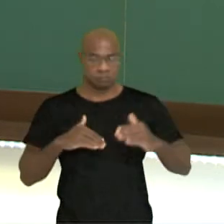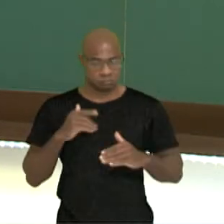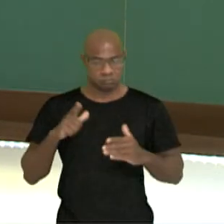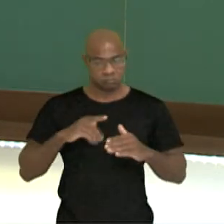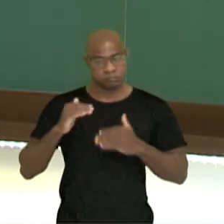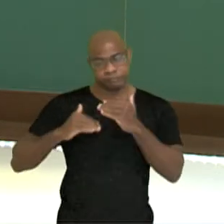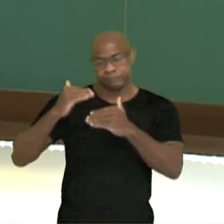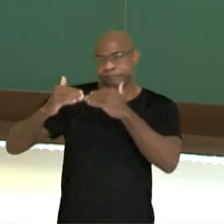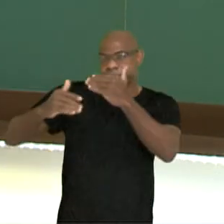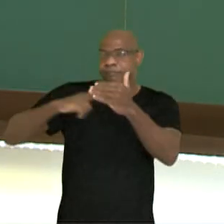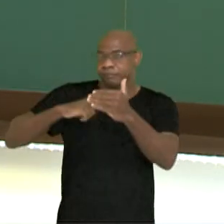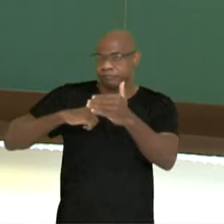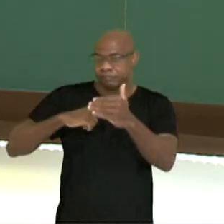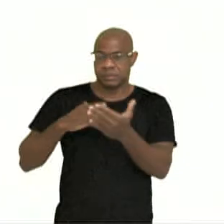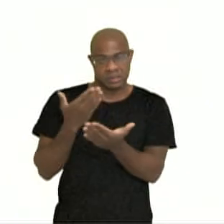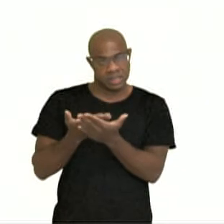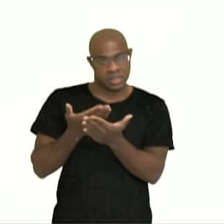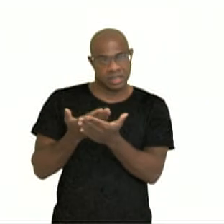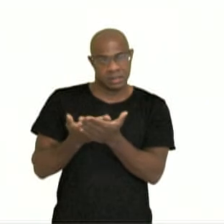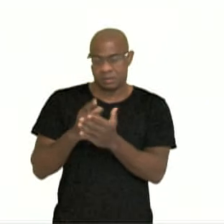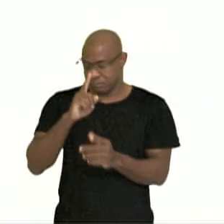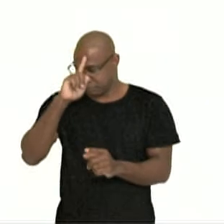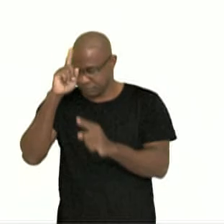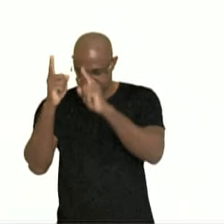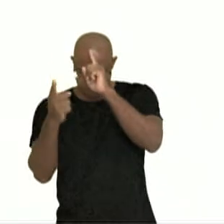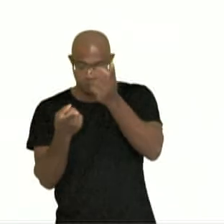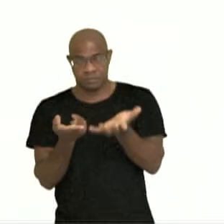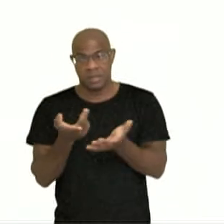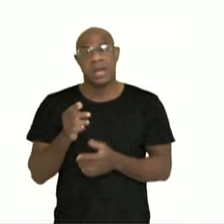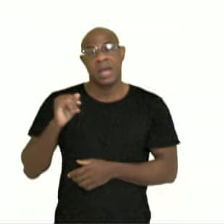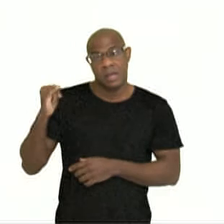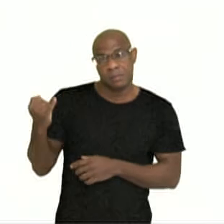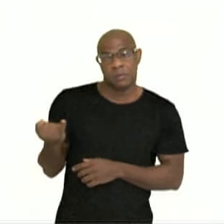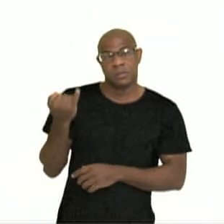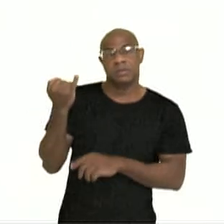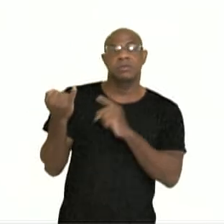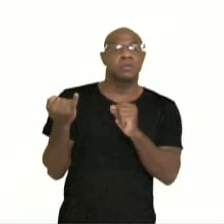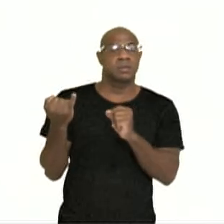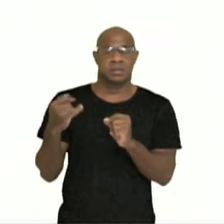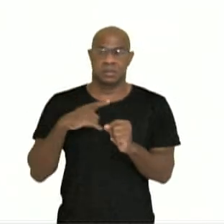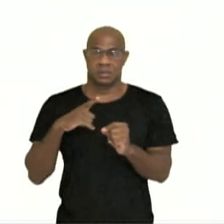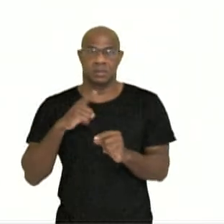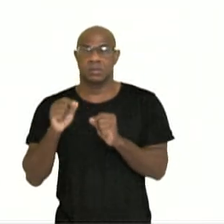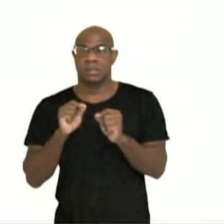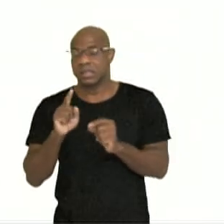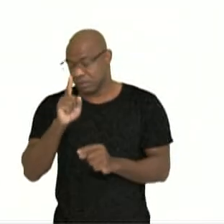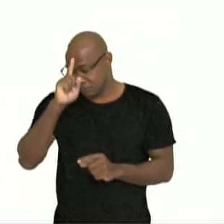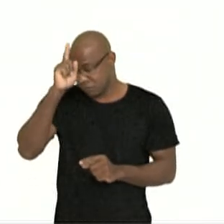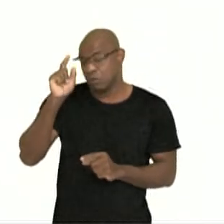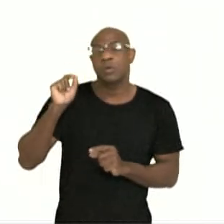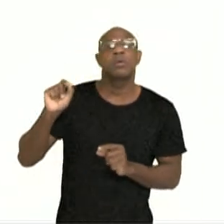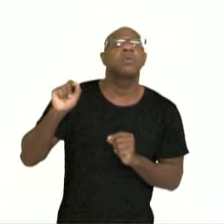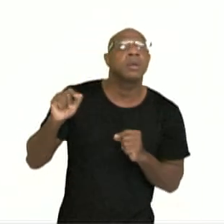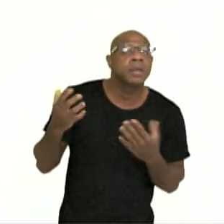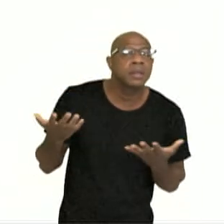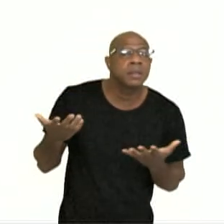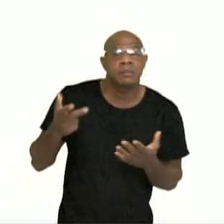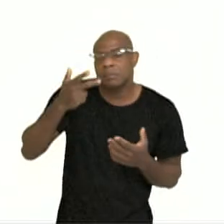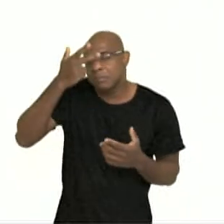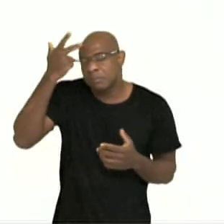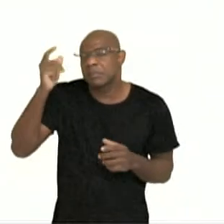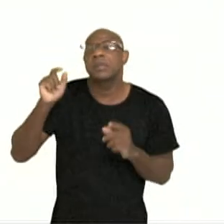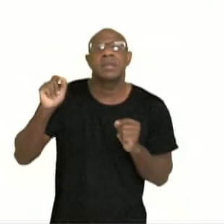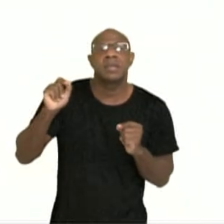desenvolvido, como no caso aqui da nossa aula, as invenções, né? O que é importante é que elas foram inventadas. Quem inventou, né? Quem inventou